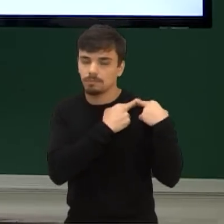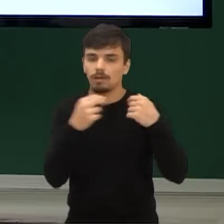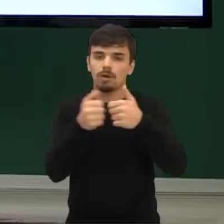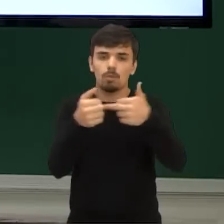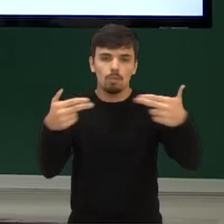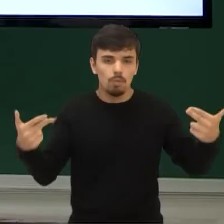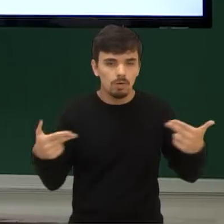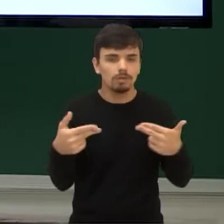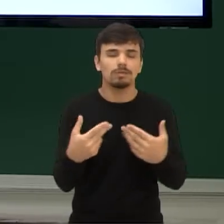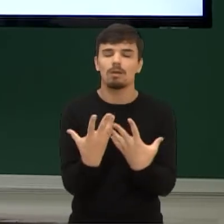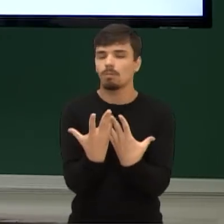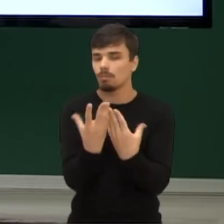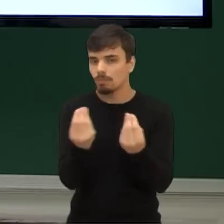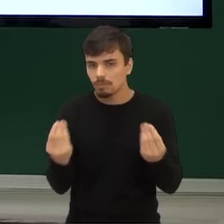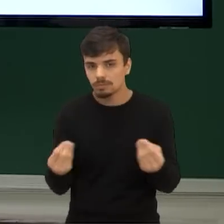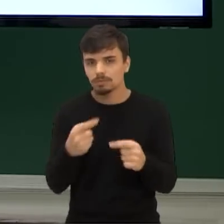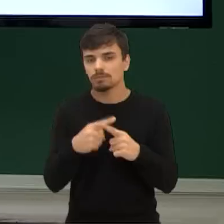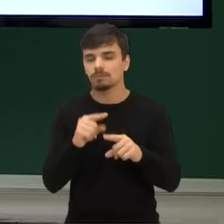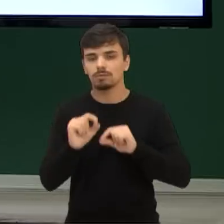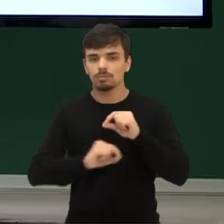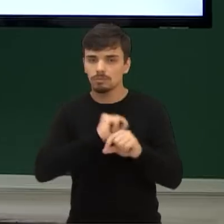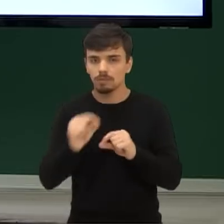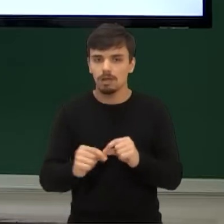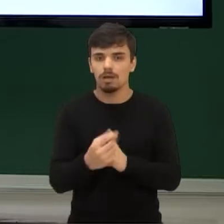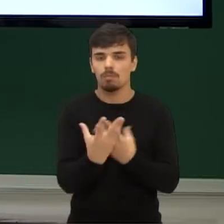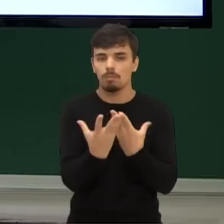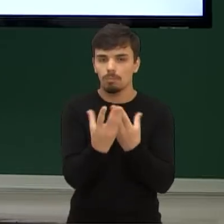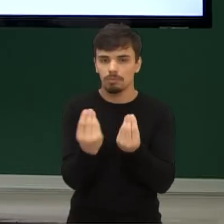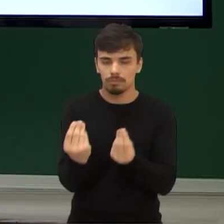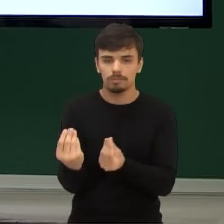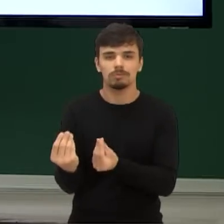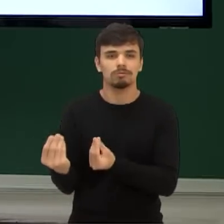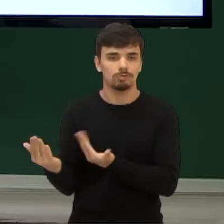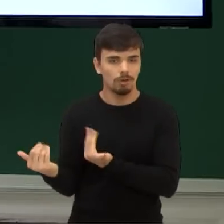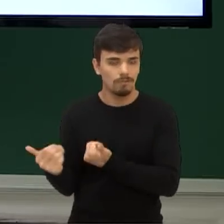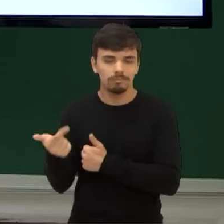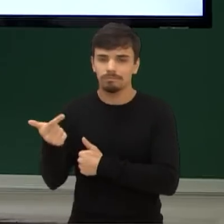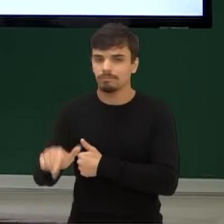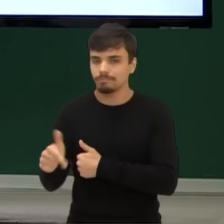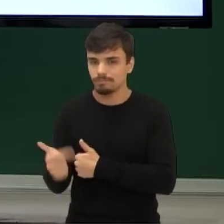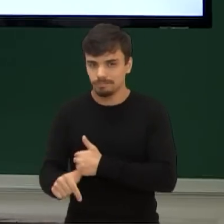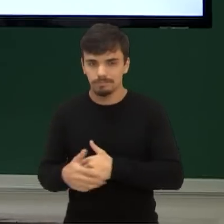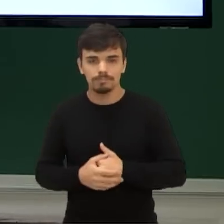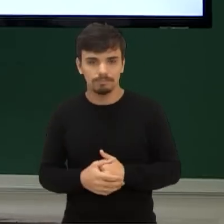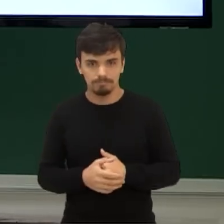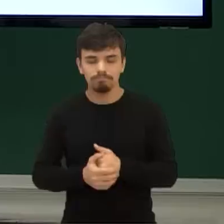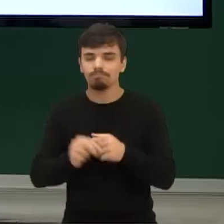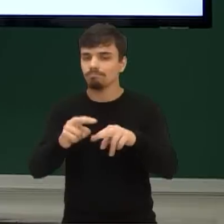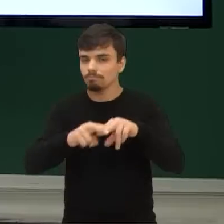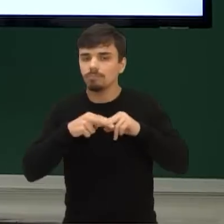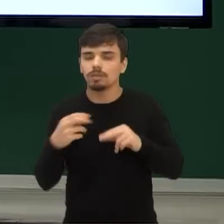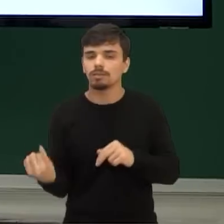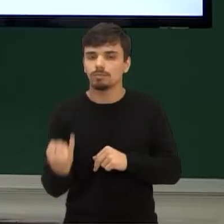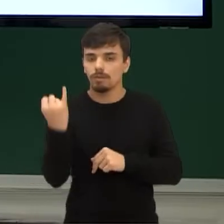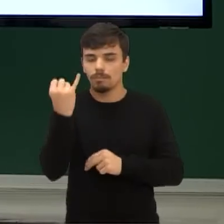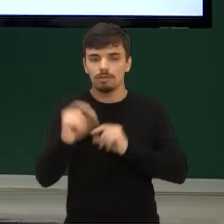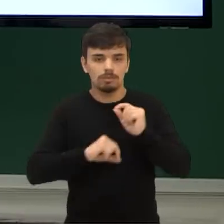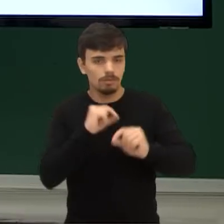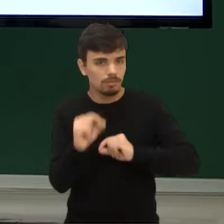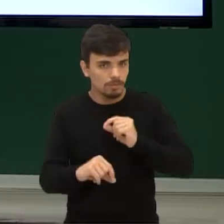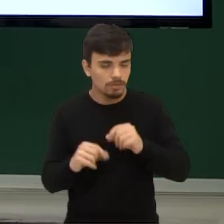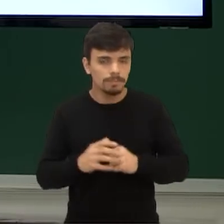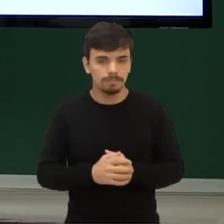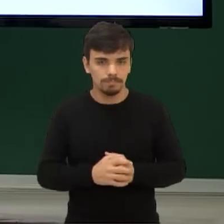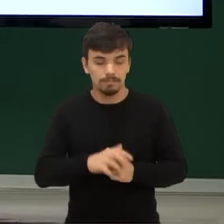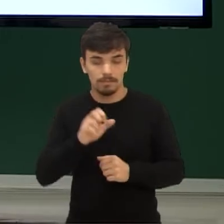que muitas vezes, né, pessoas muito jovens não têm, tá? Então é super importante, né, que